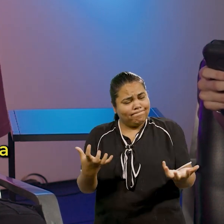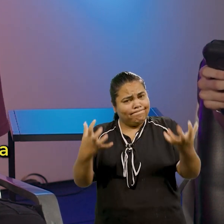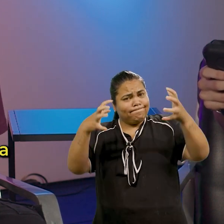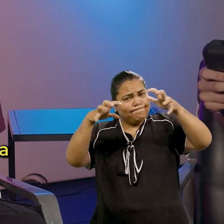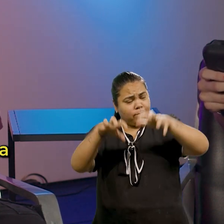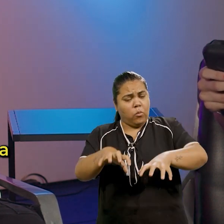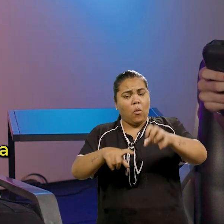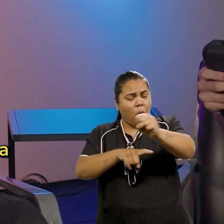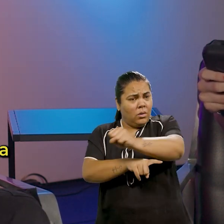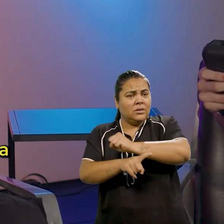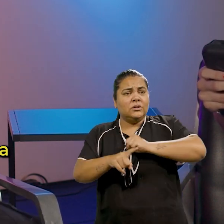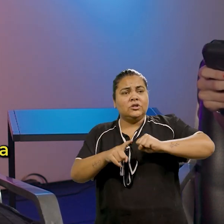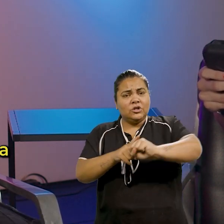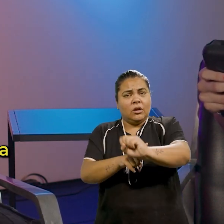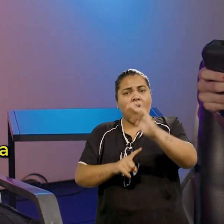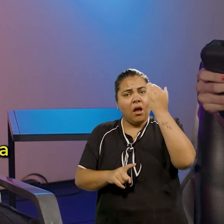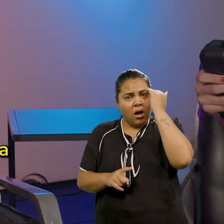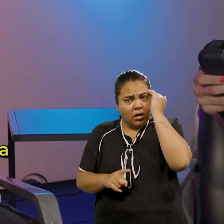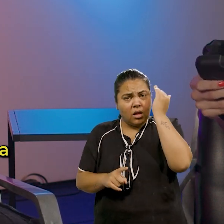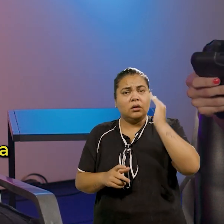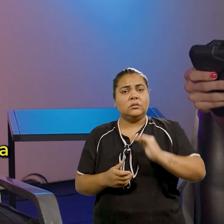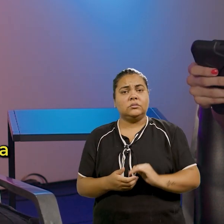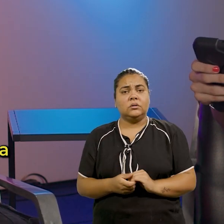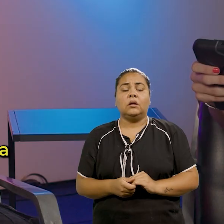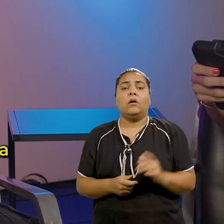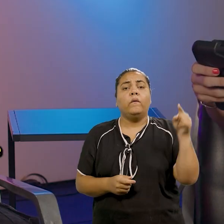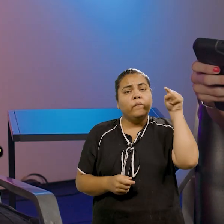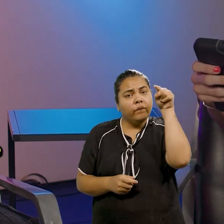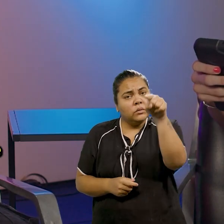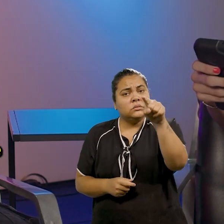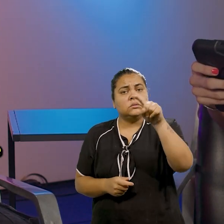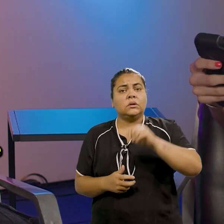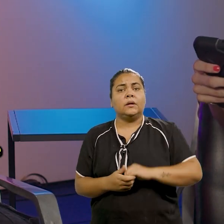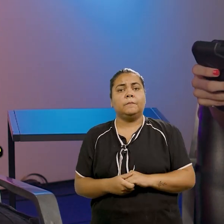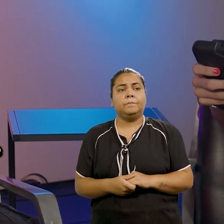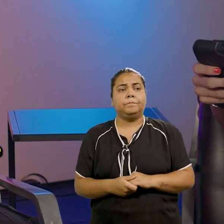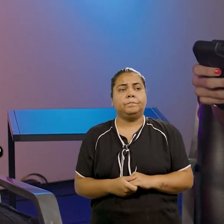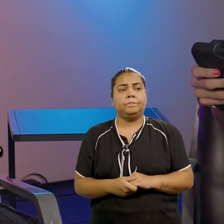incluído na sociedade que te entende, você